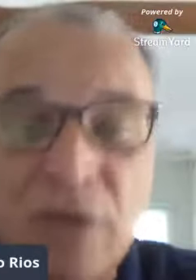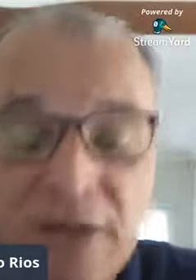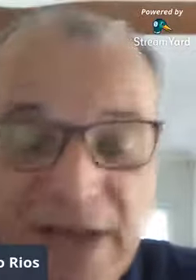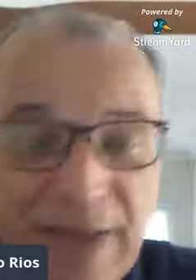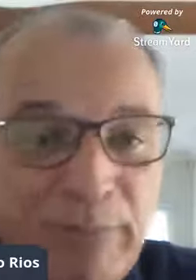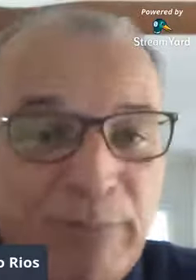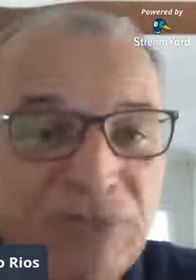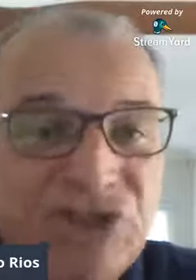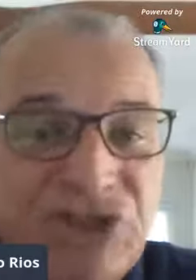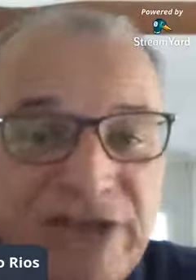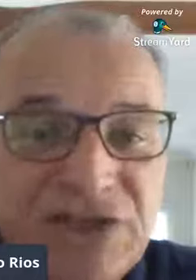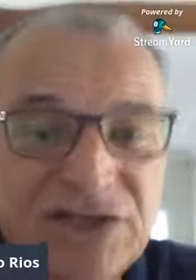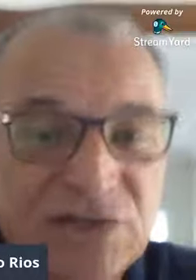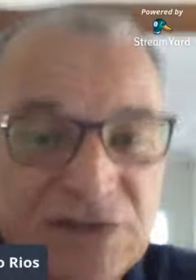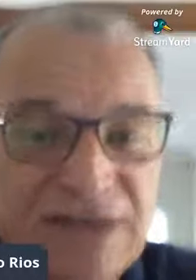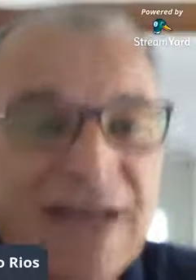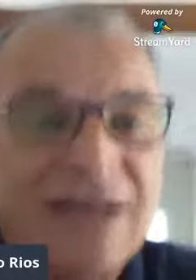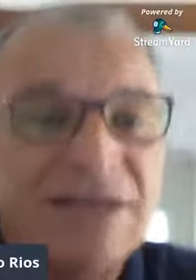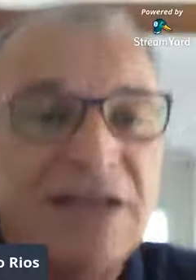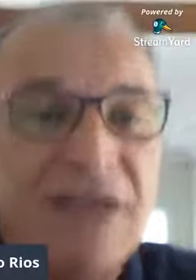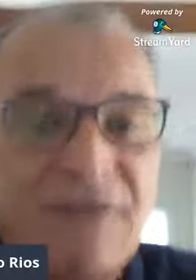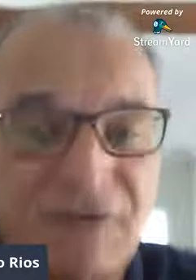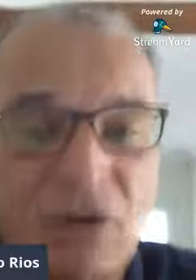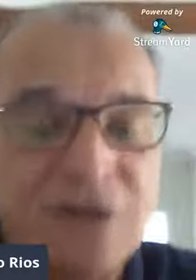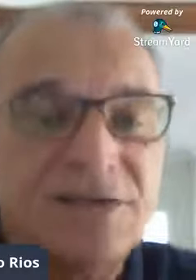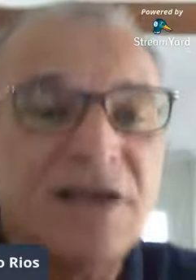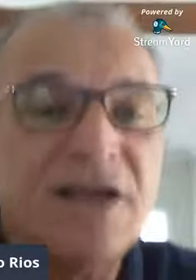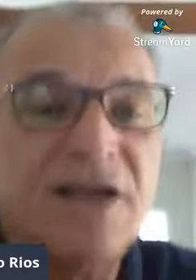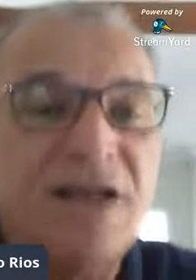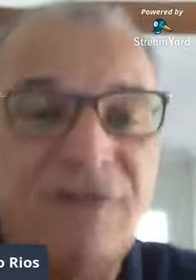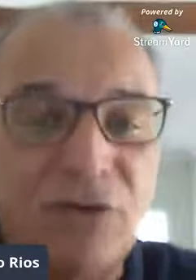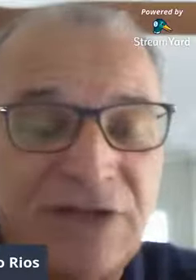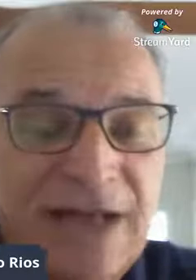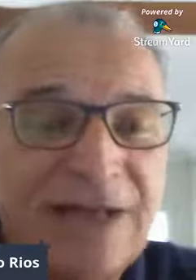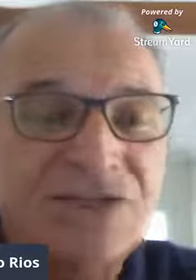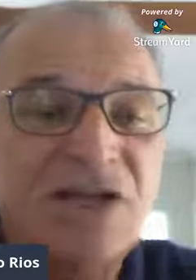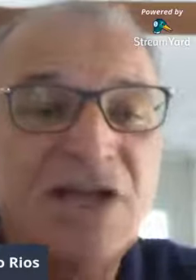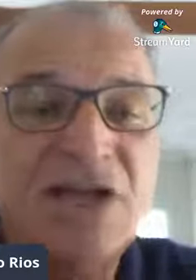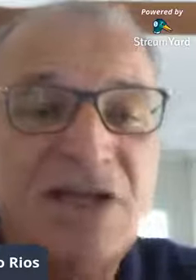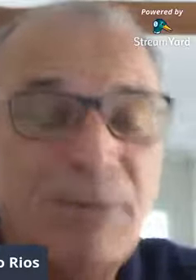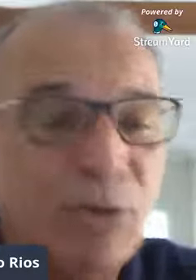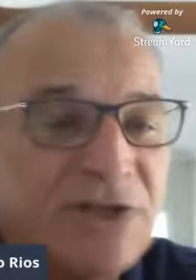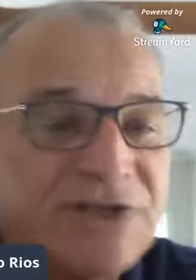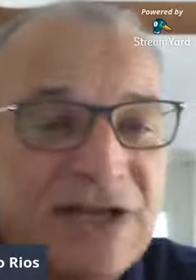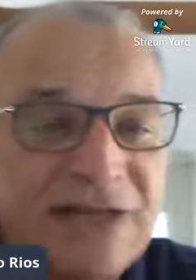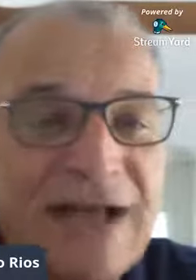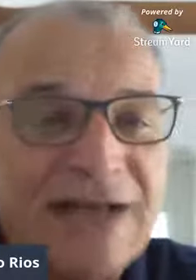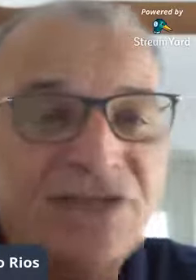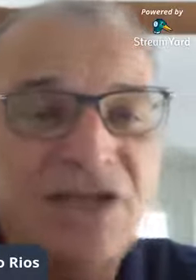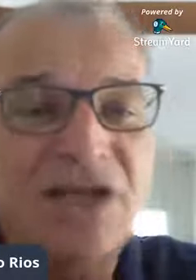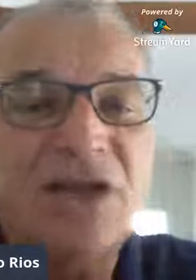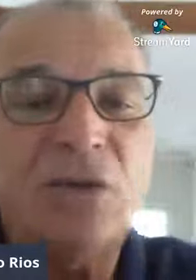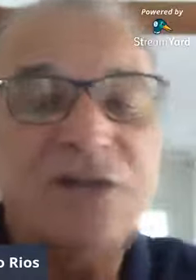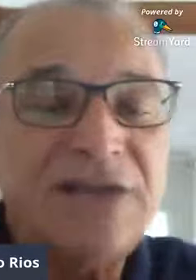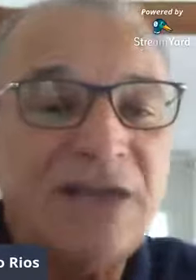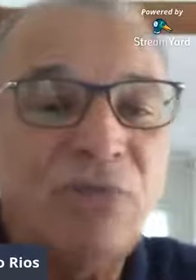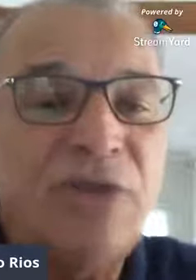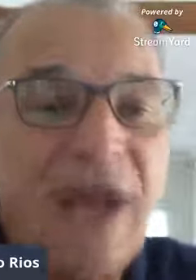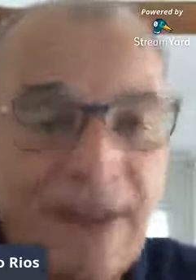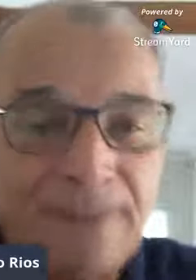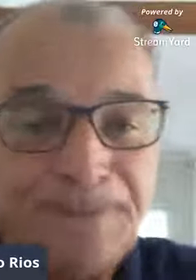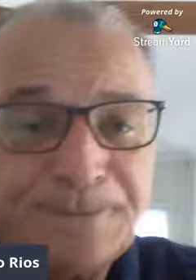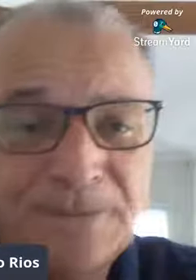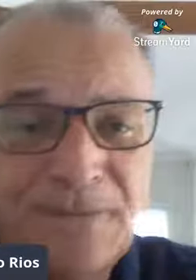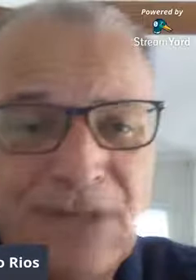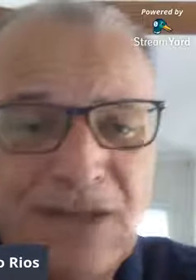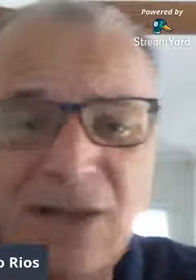como gente da sociedade que tem voz, que tem vontade, que tem potencialidade, que consegue